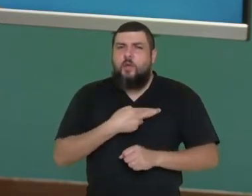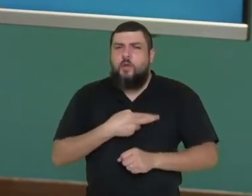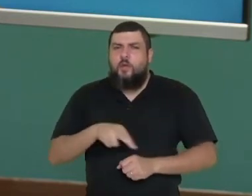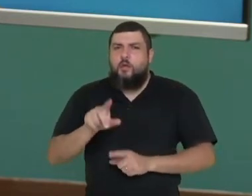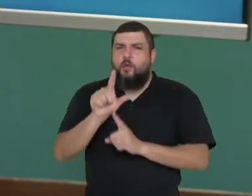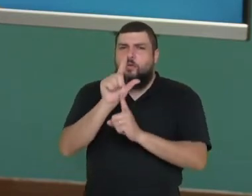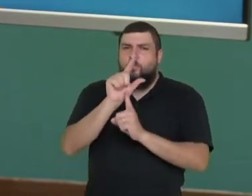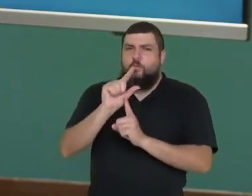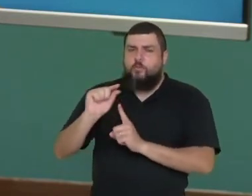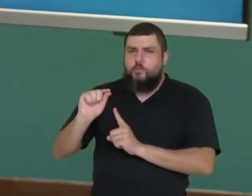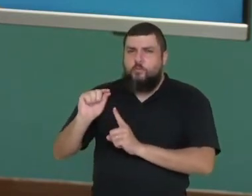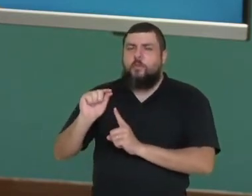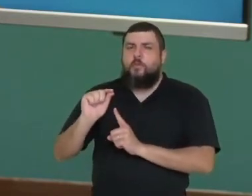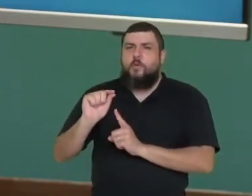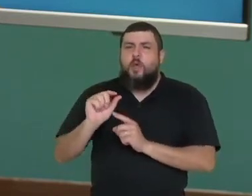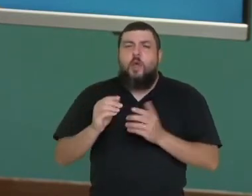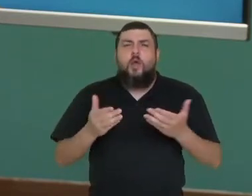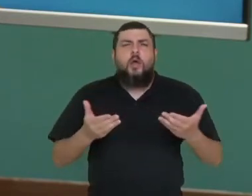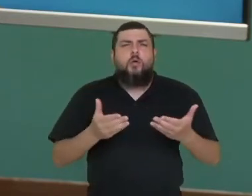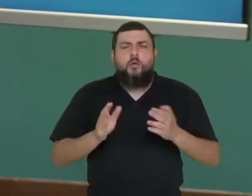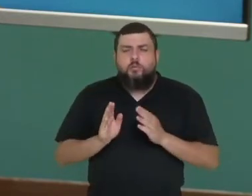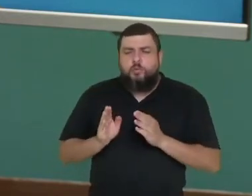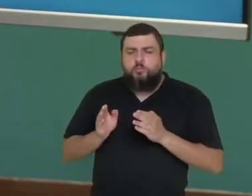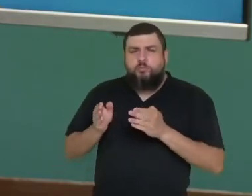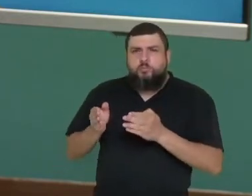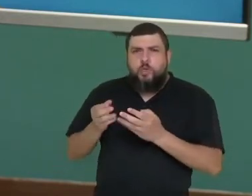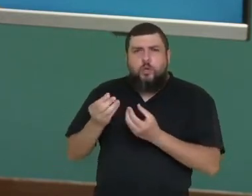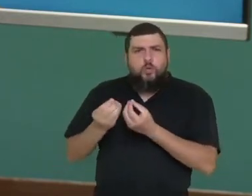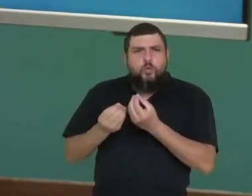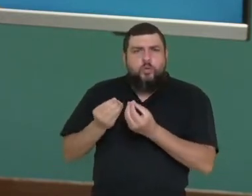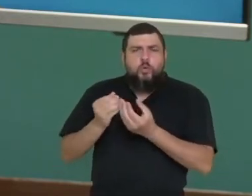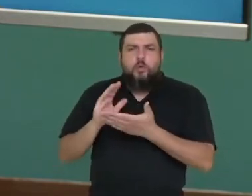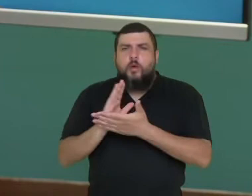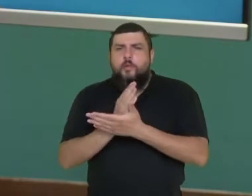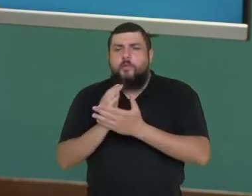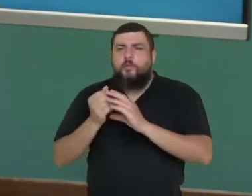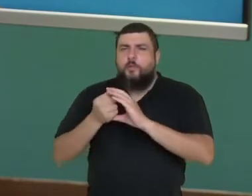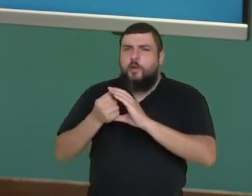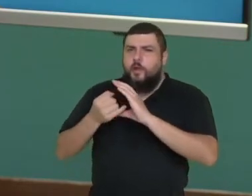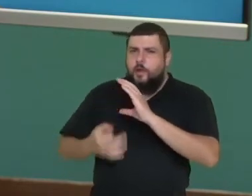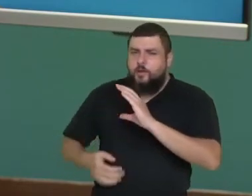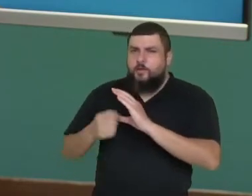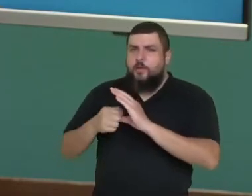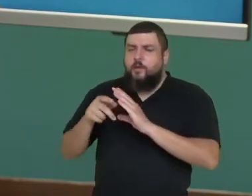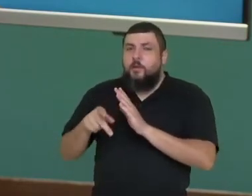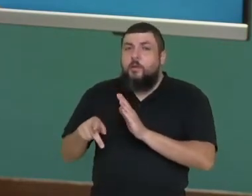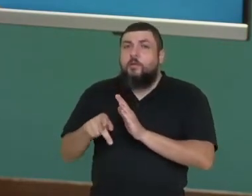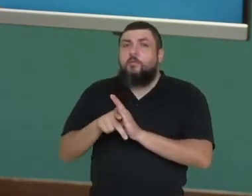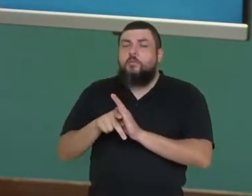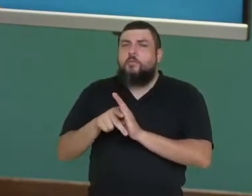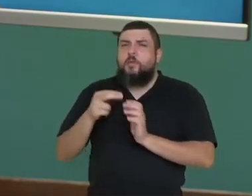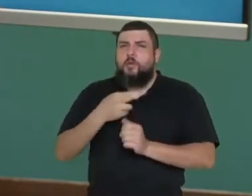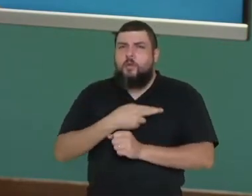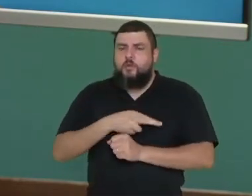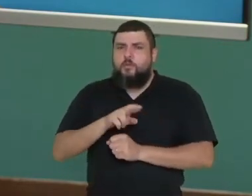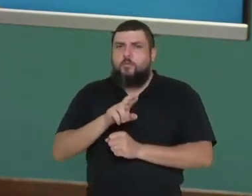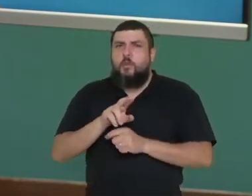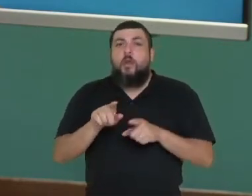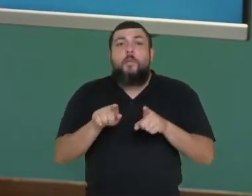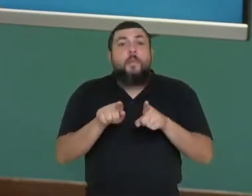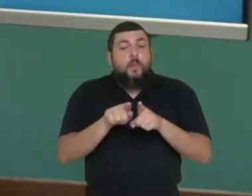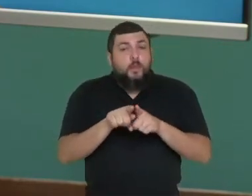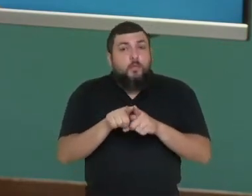um pouco sobre a religiosidade e algumas características de, inclusive, reinos